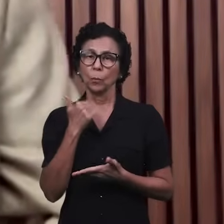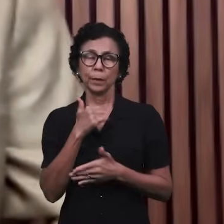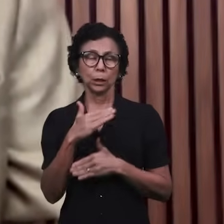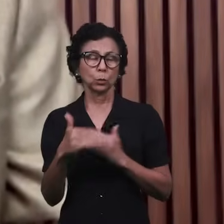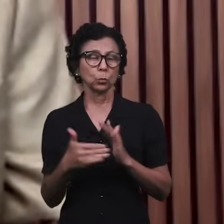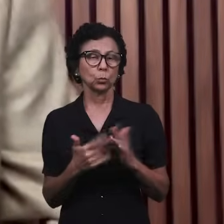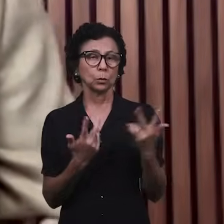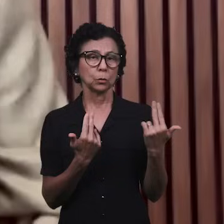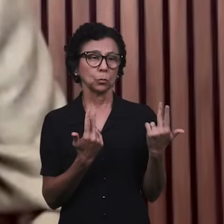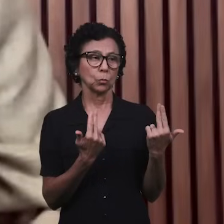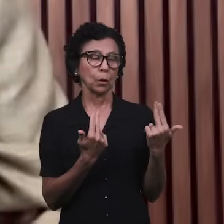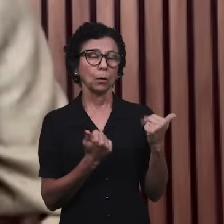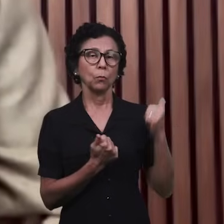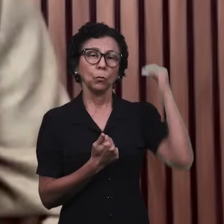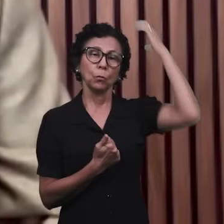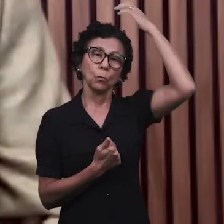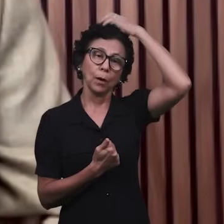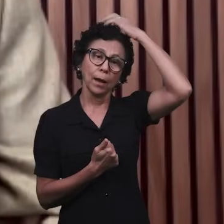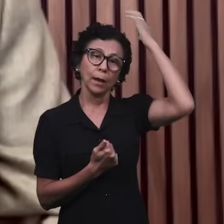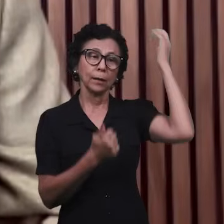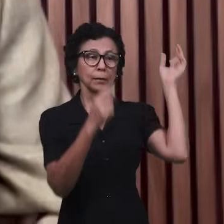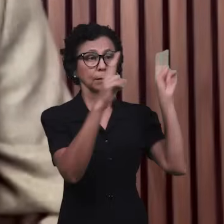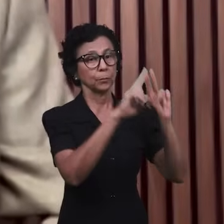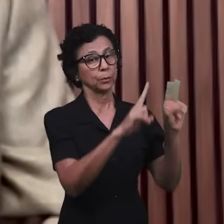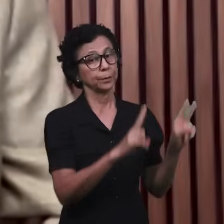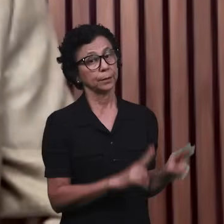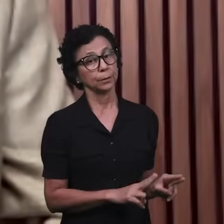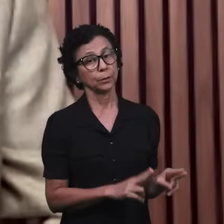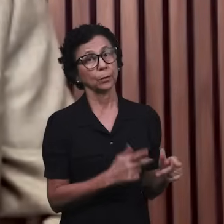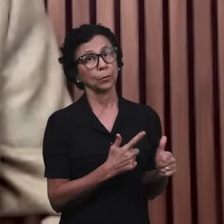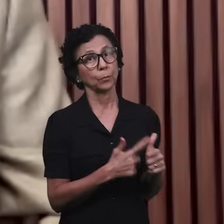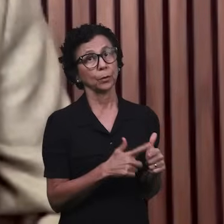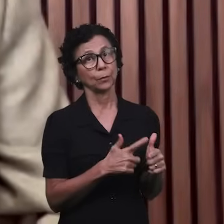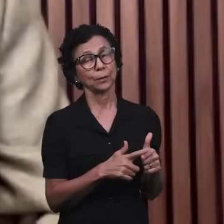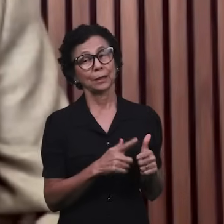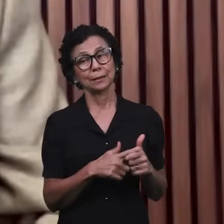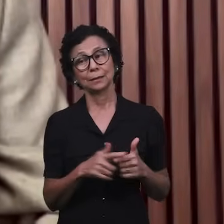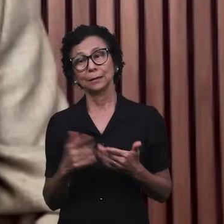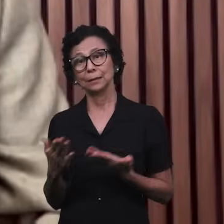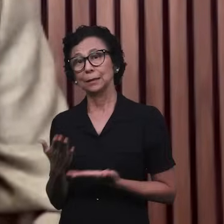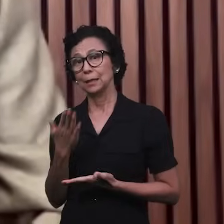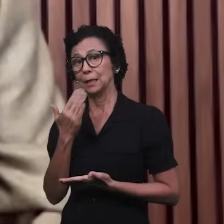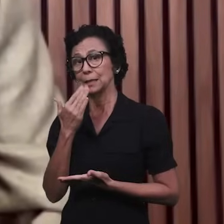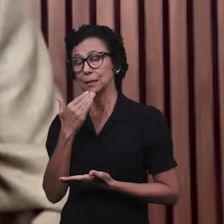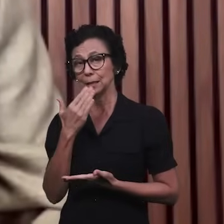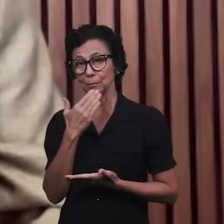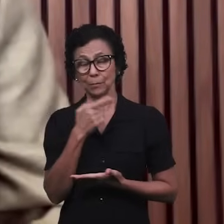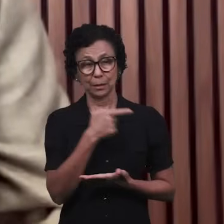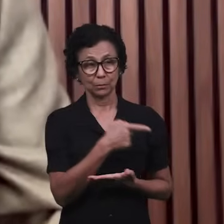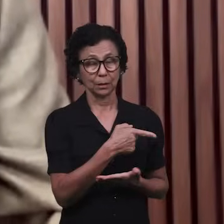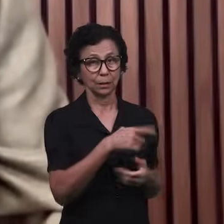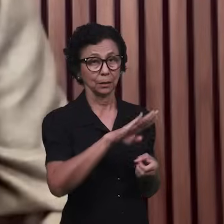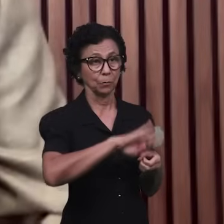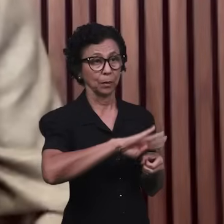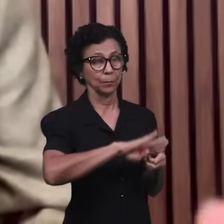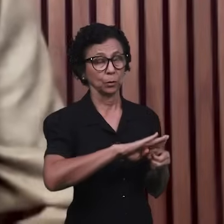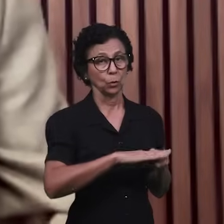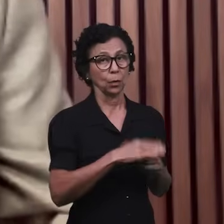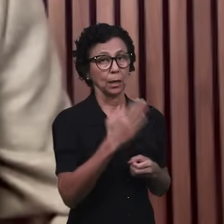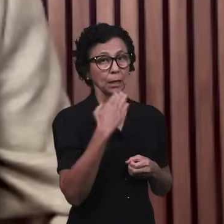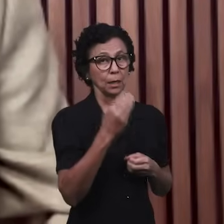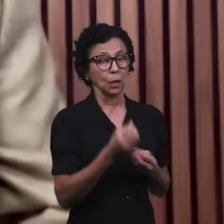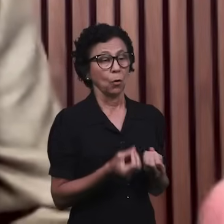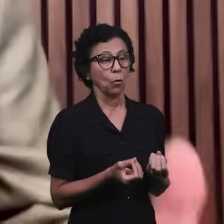rei Nabucodonosor comia. Havia só um problema, né? Essa comida era sacrificada